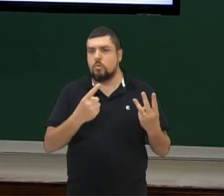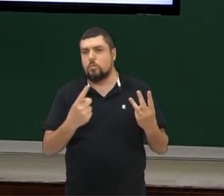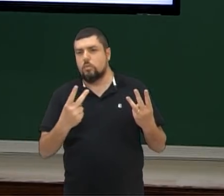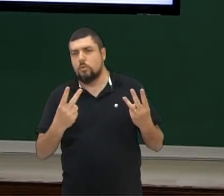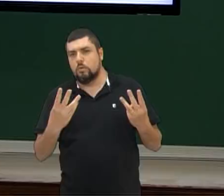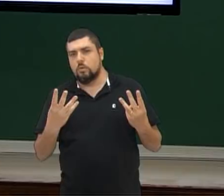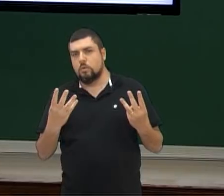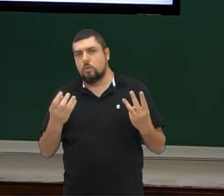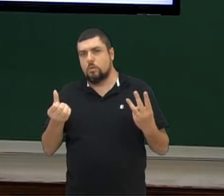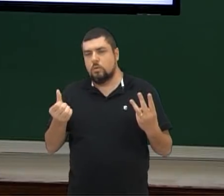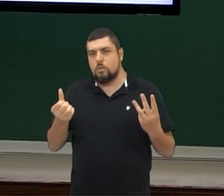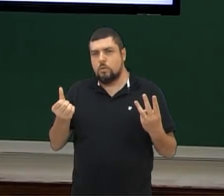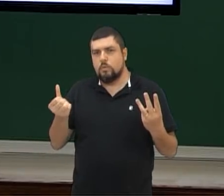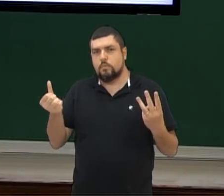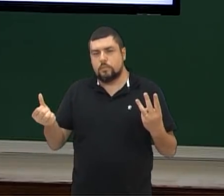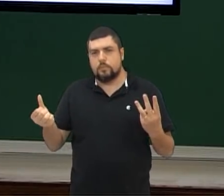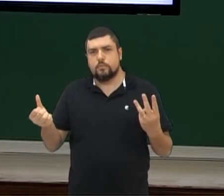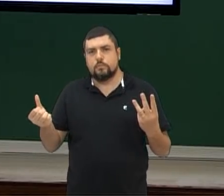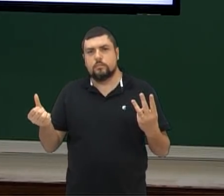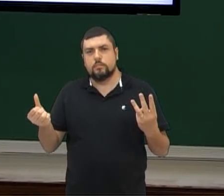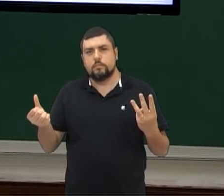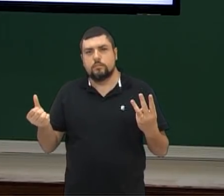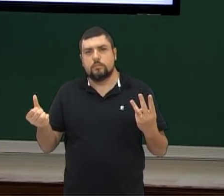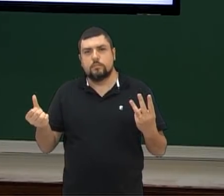suas coordenadas elas são alteradas.